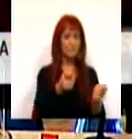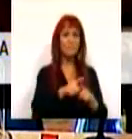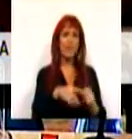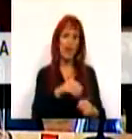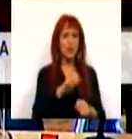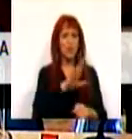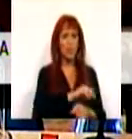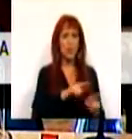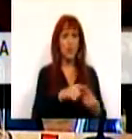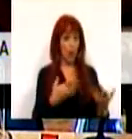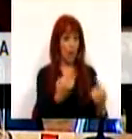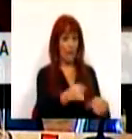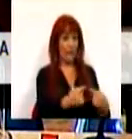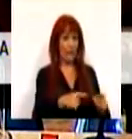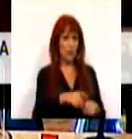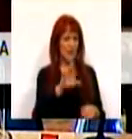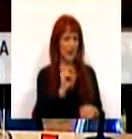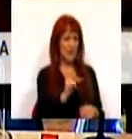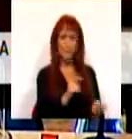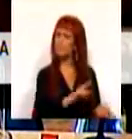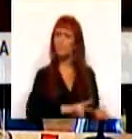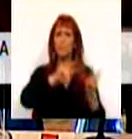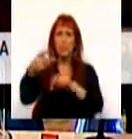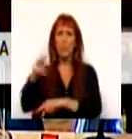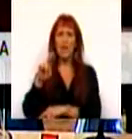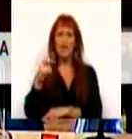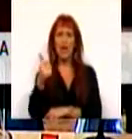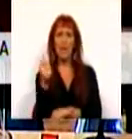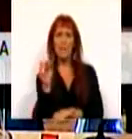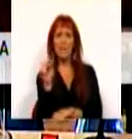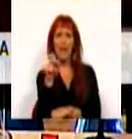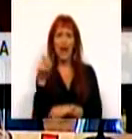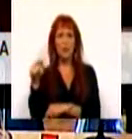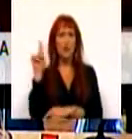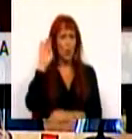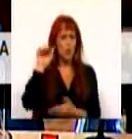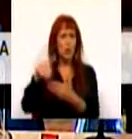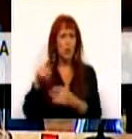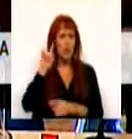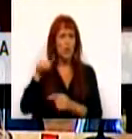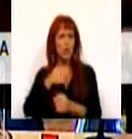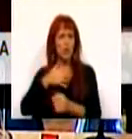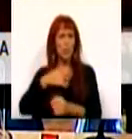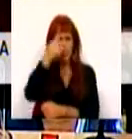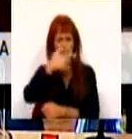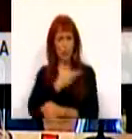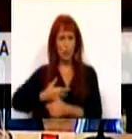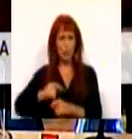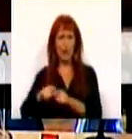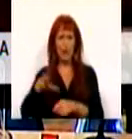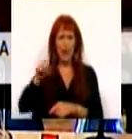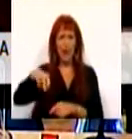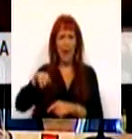região de Lisboa, onde atualmente se encontra, há 10 anos, para Chabregas. É uma solução que valoriza o património arqueológico e que dotará o CNAS